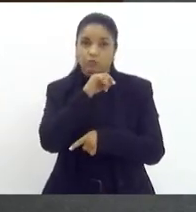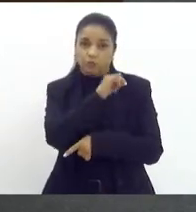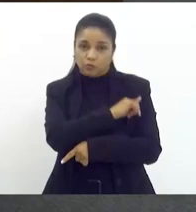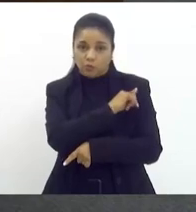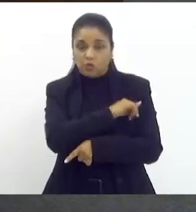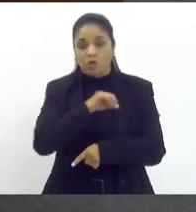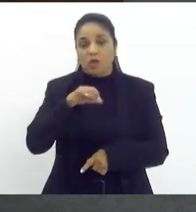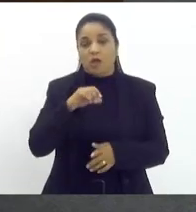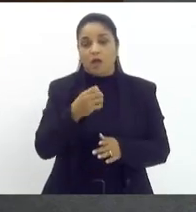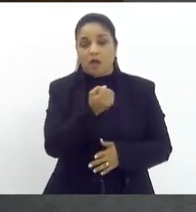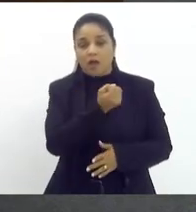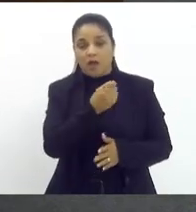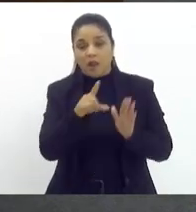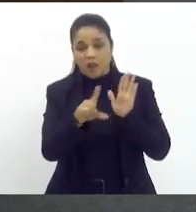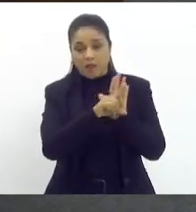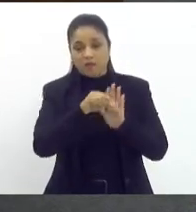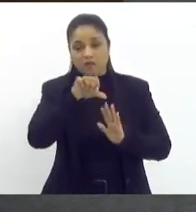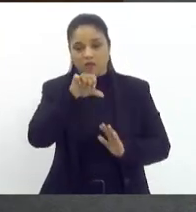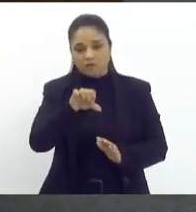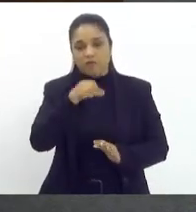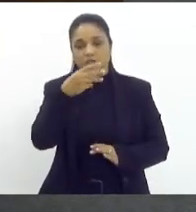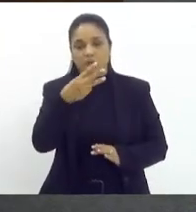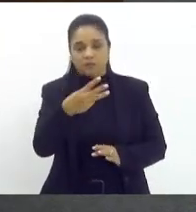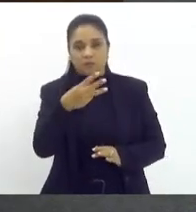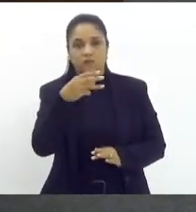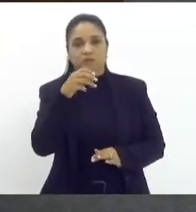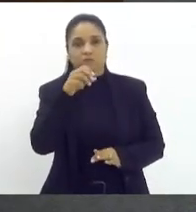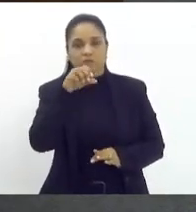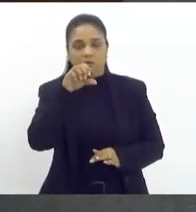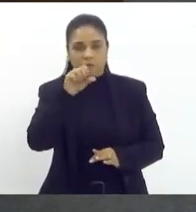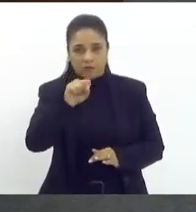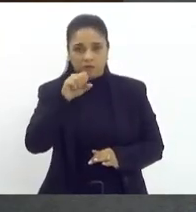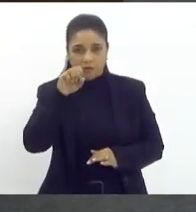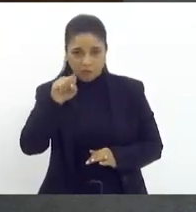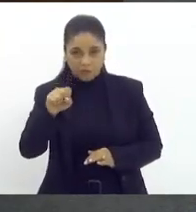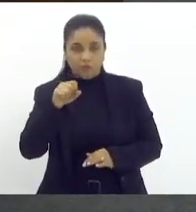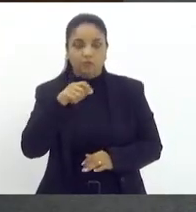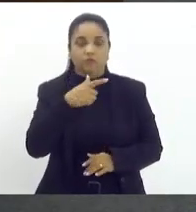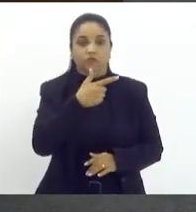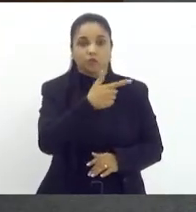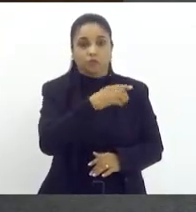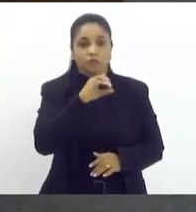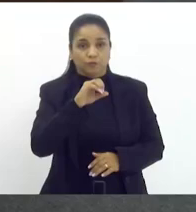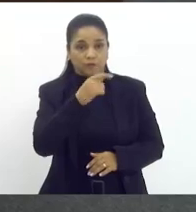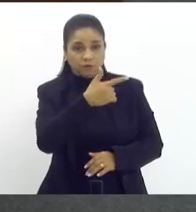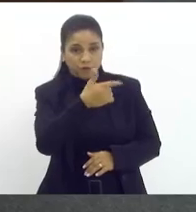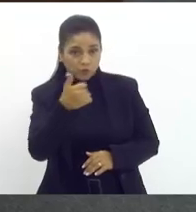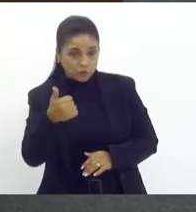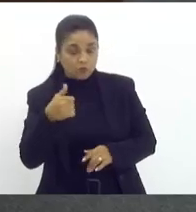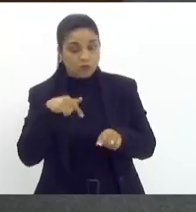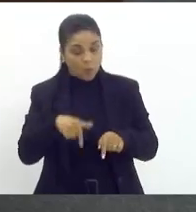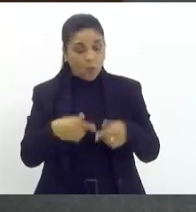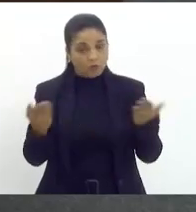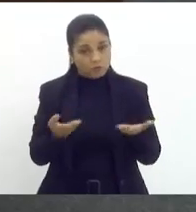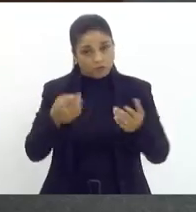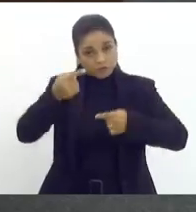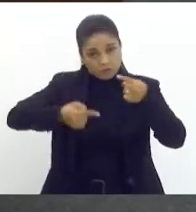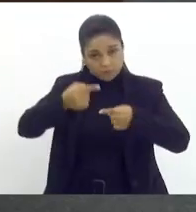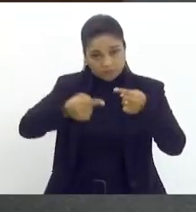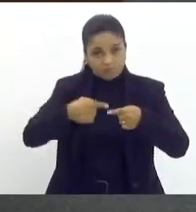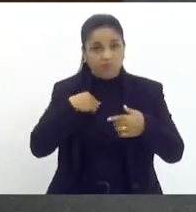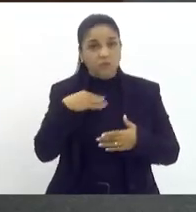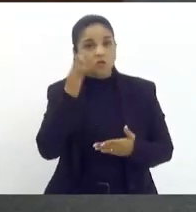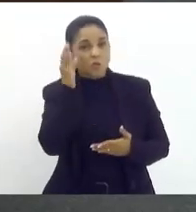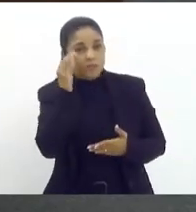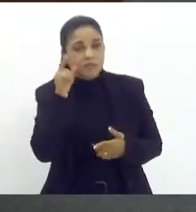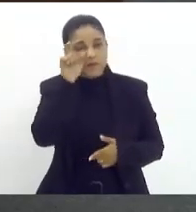9.398 de 10 de setembro de 2021 Então trazemos esse debate para que a gente possa observar a